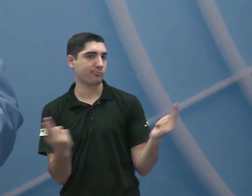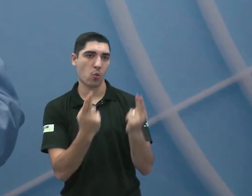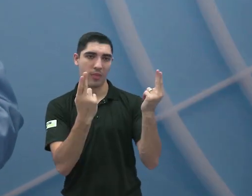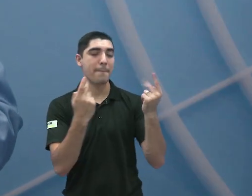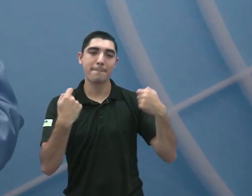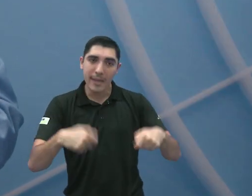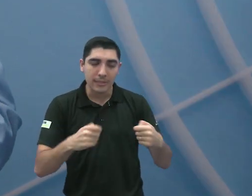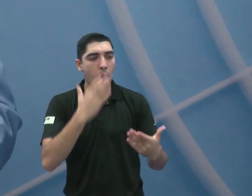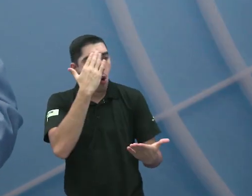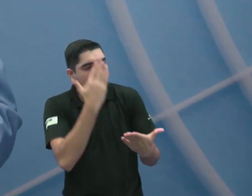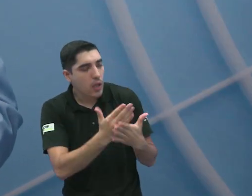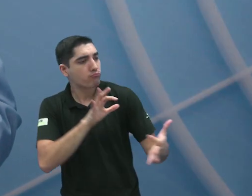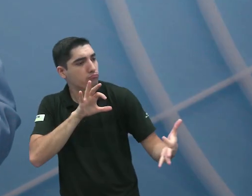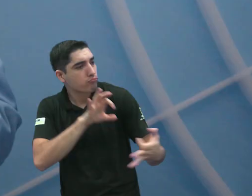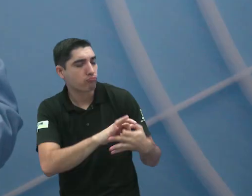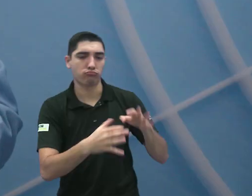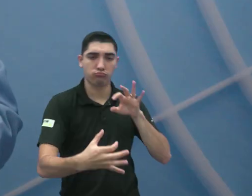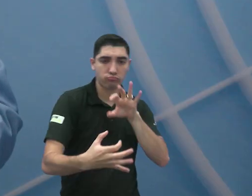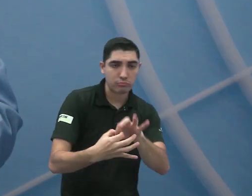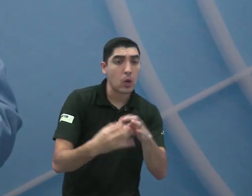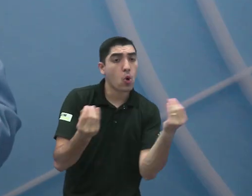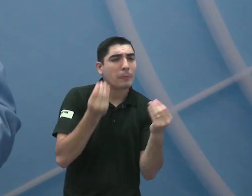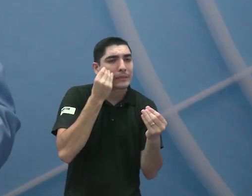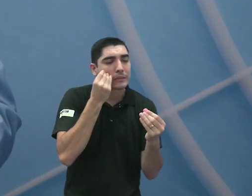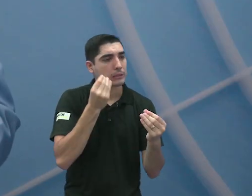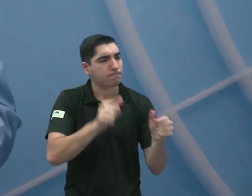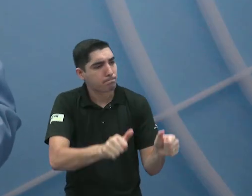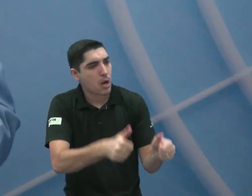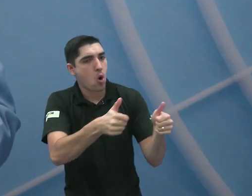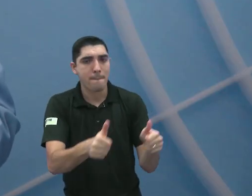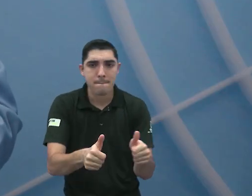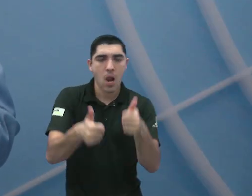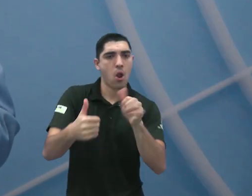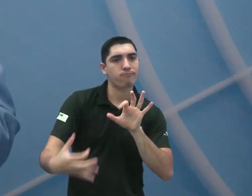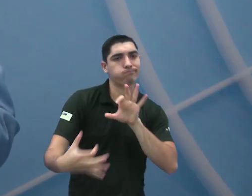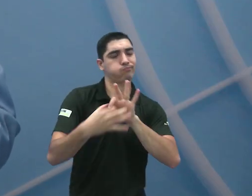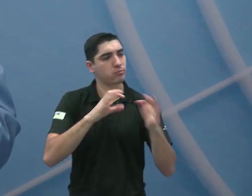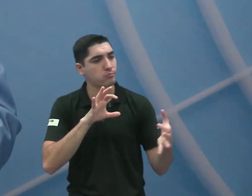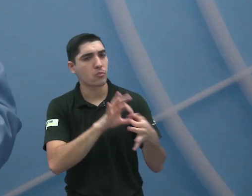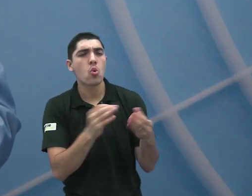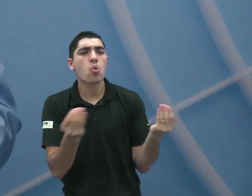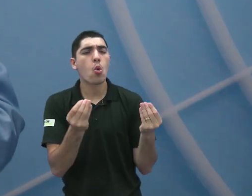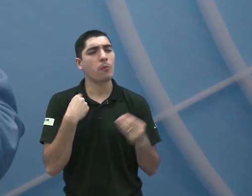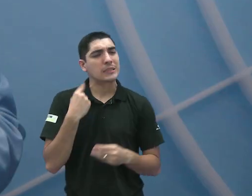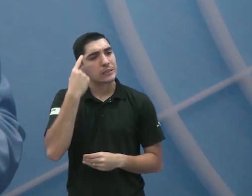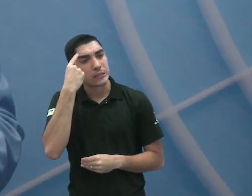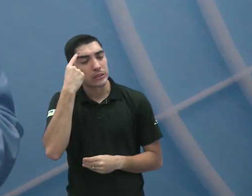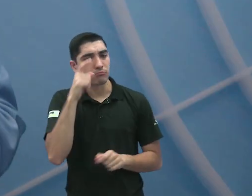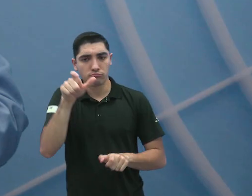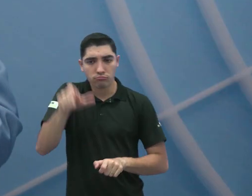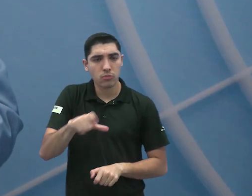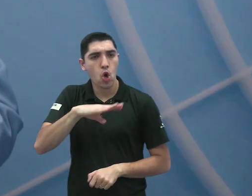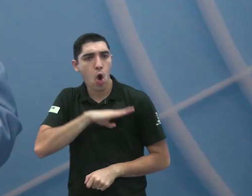como podemos reconstruir essas pontes? O que ajuda a fortalecer a convivência entre colegas